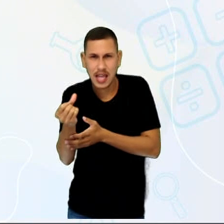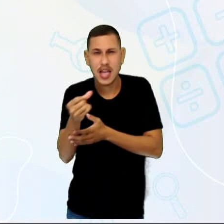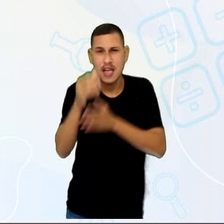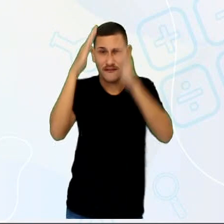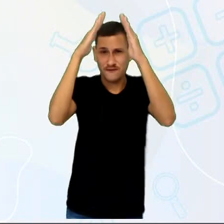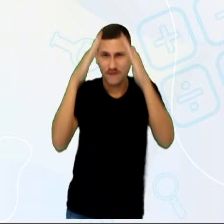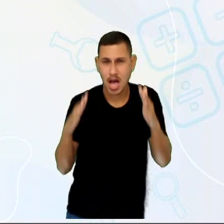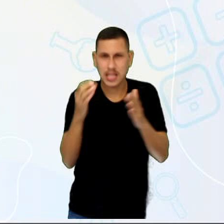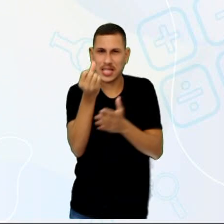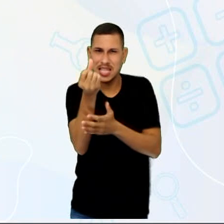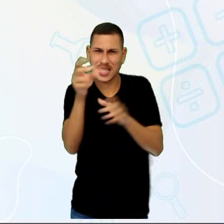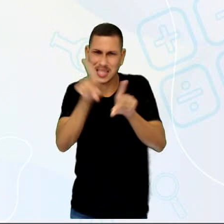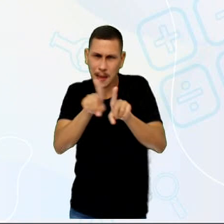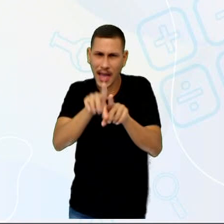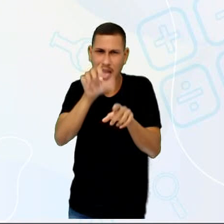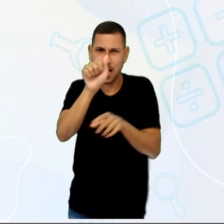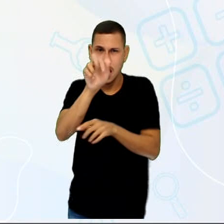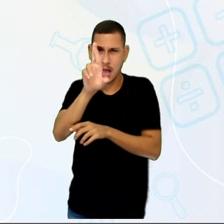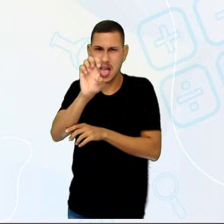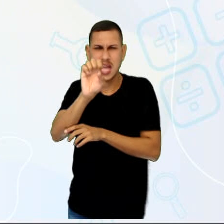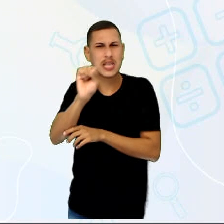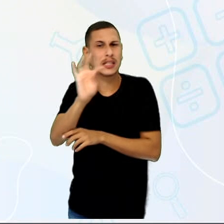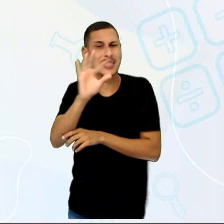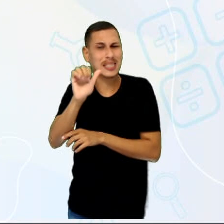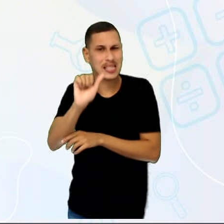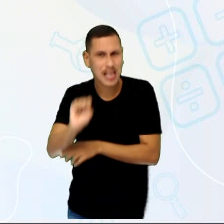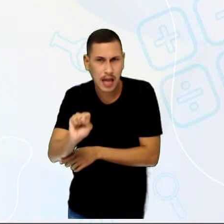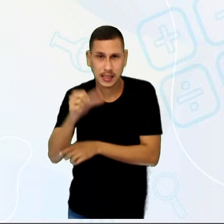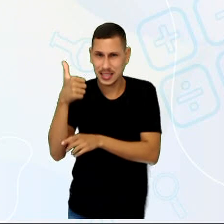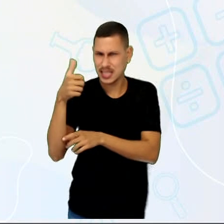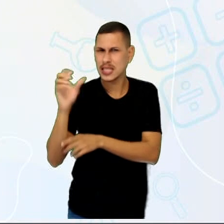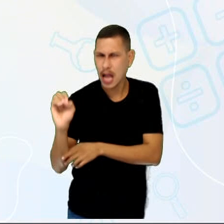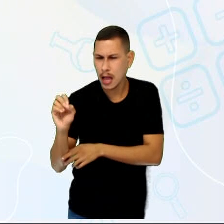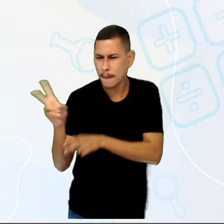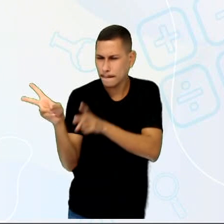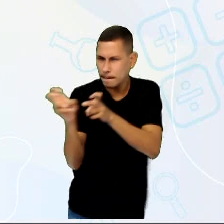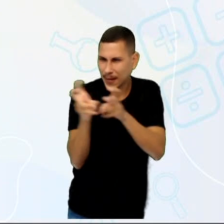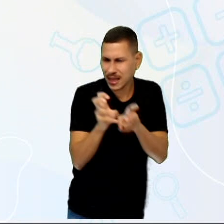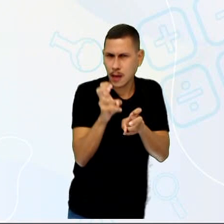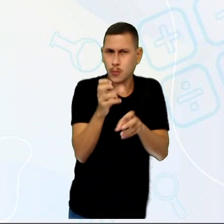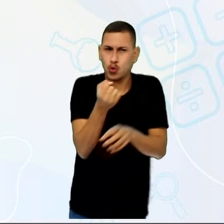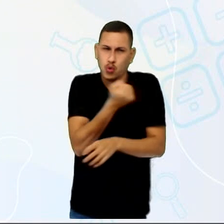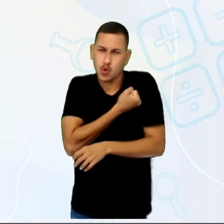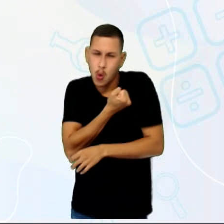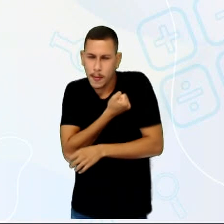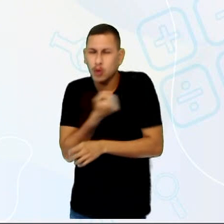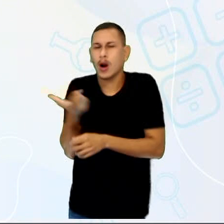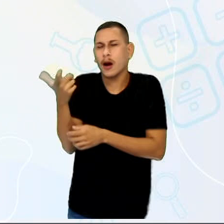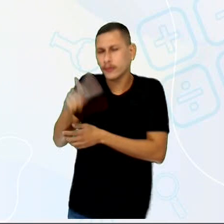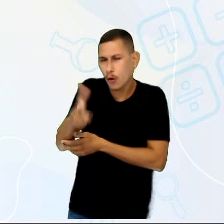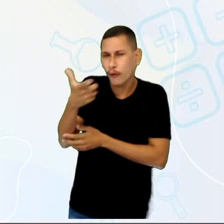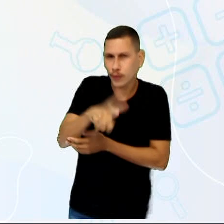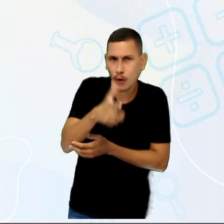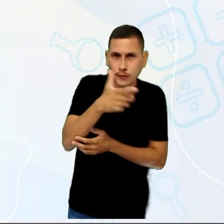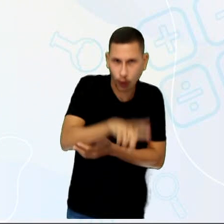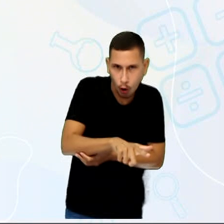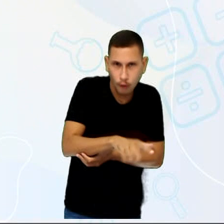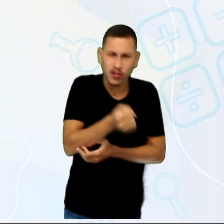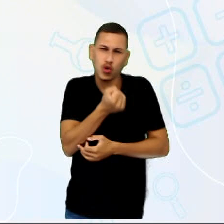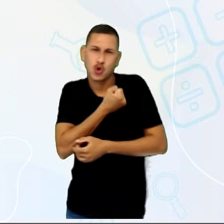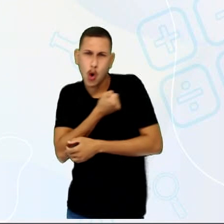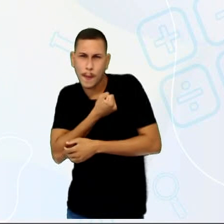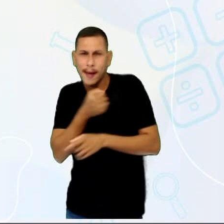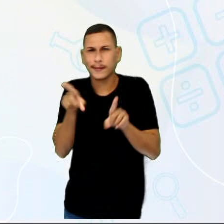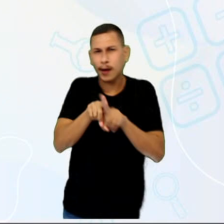6 e arestas eu vou ter 10 arestas. Ó, tô vendo que tem número que está se repetindo, tô vendo que tem números ali que